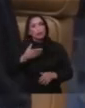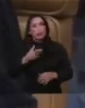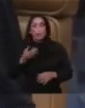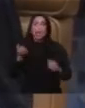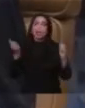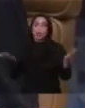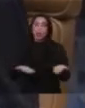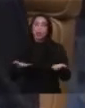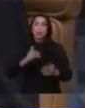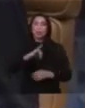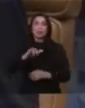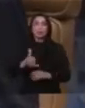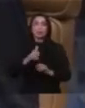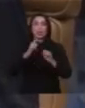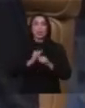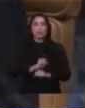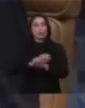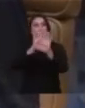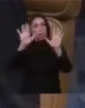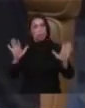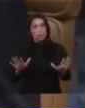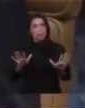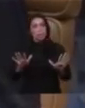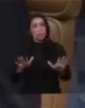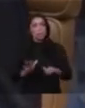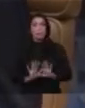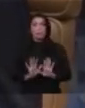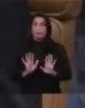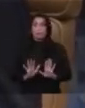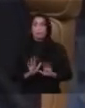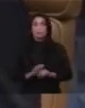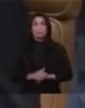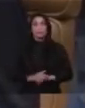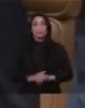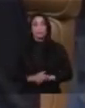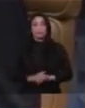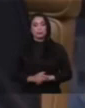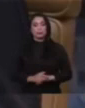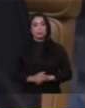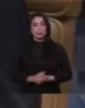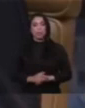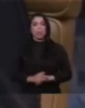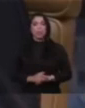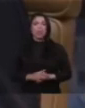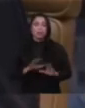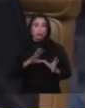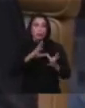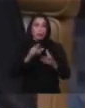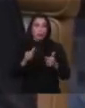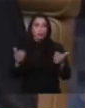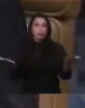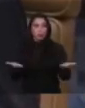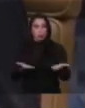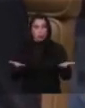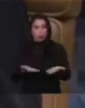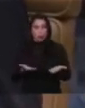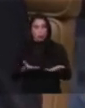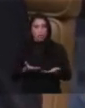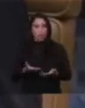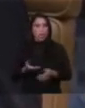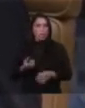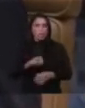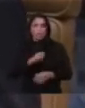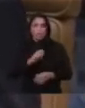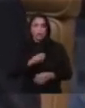permite esclarecer de uma vez por todas. Mas, no mundo civilizado, a gente não vive da